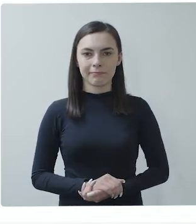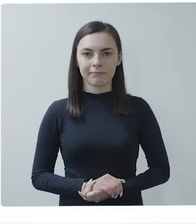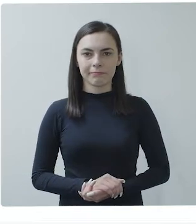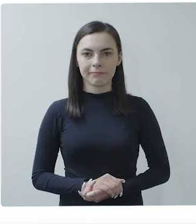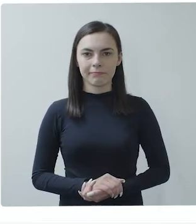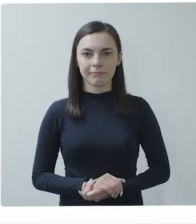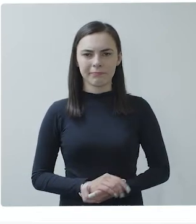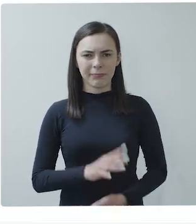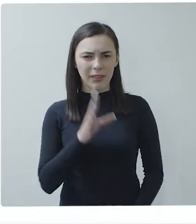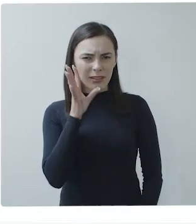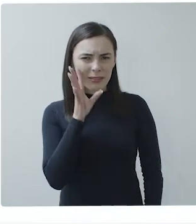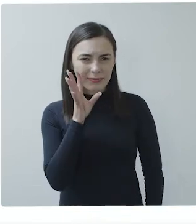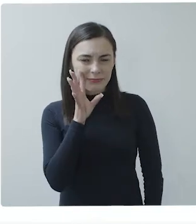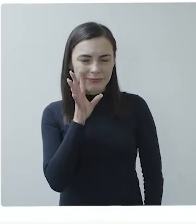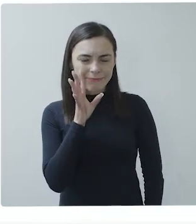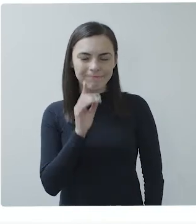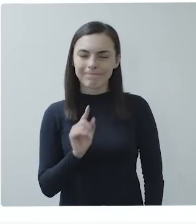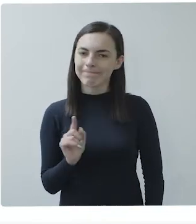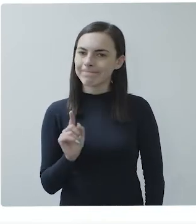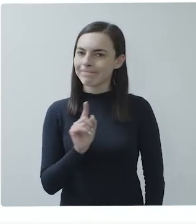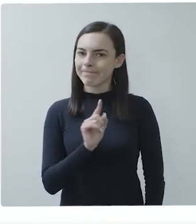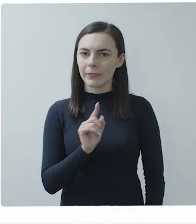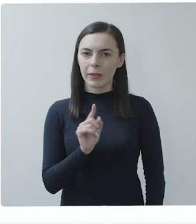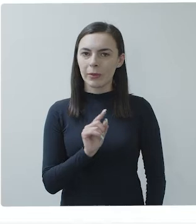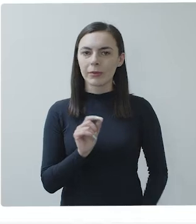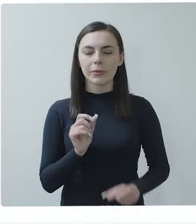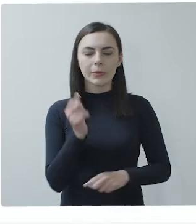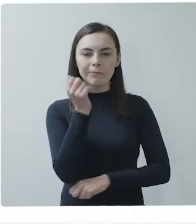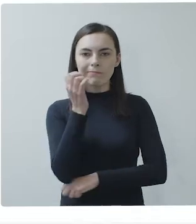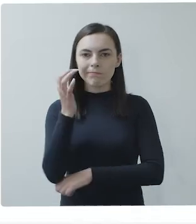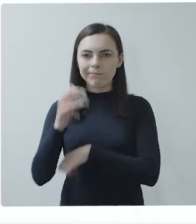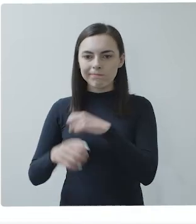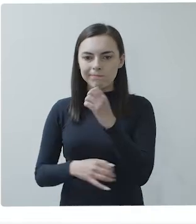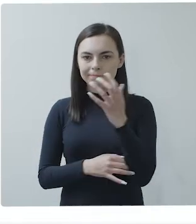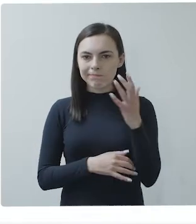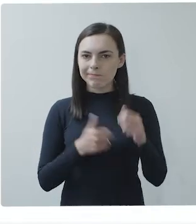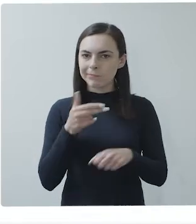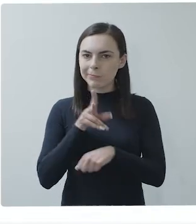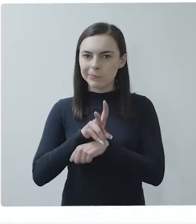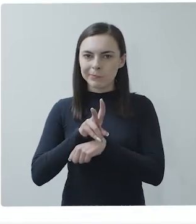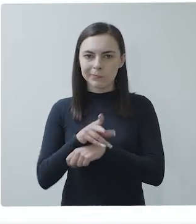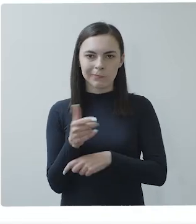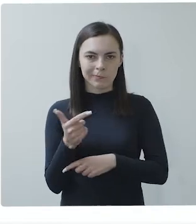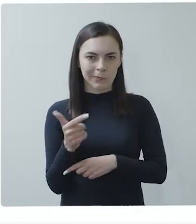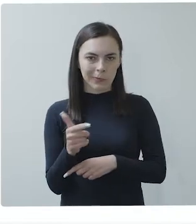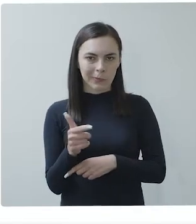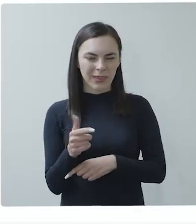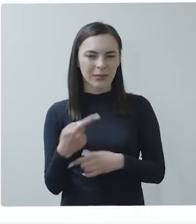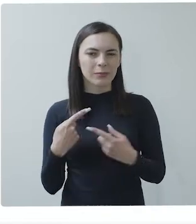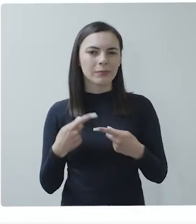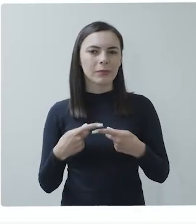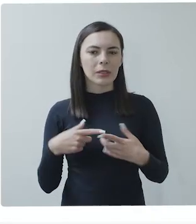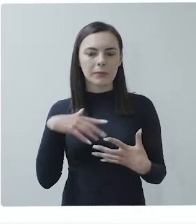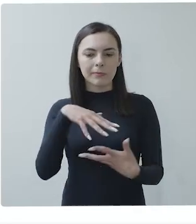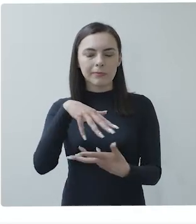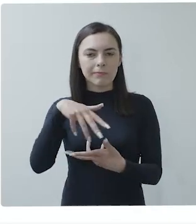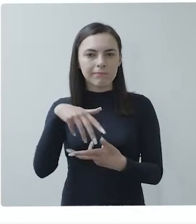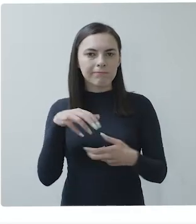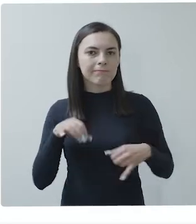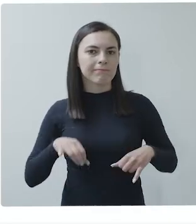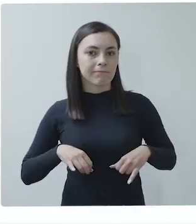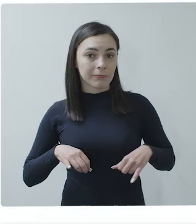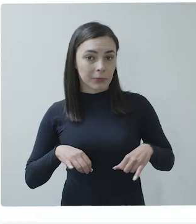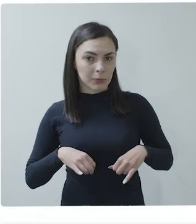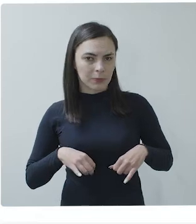Isso não é bacana, né? Isso não é cuidar do meio ambiente. Vocês concordam? Vocês acham que a natureza sofre? O nosso